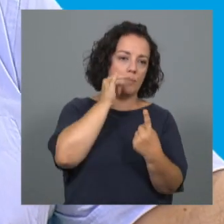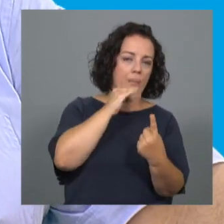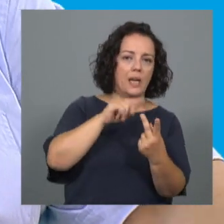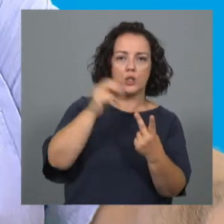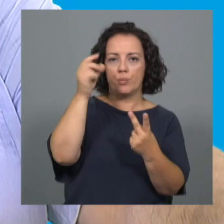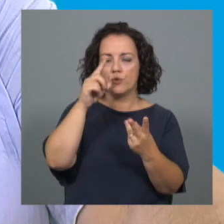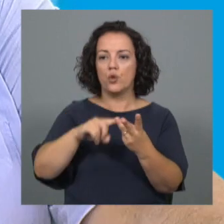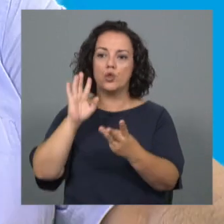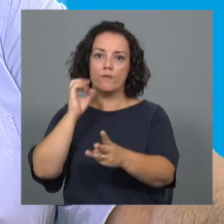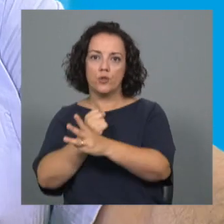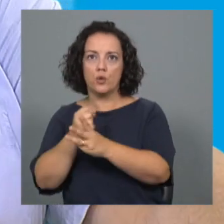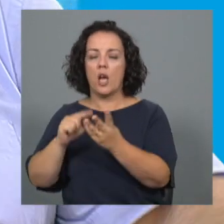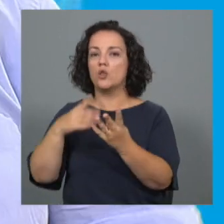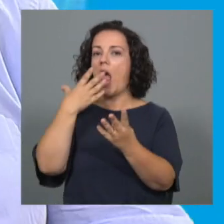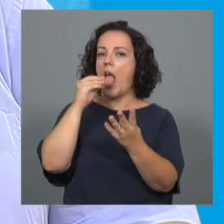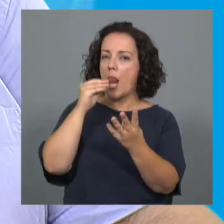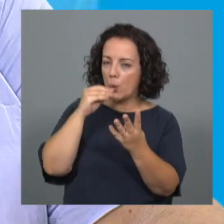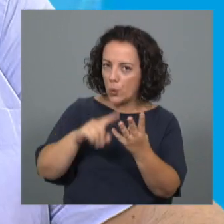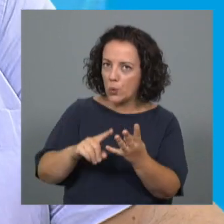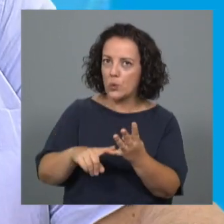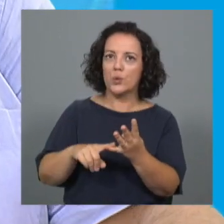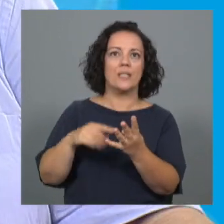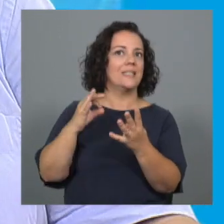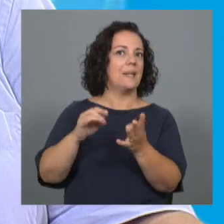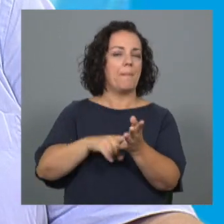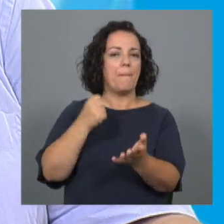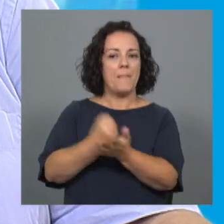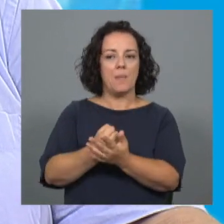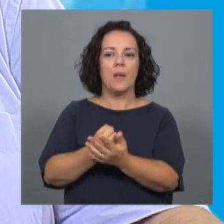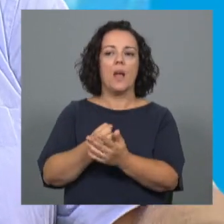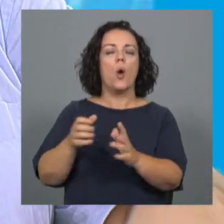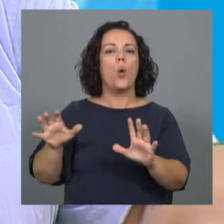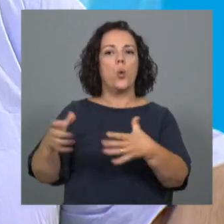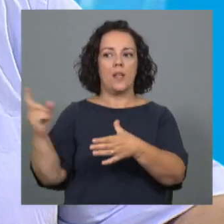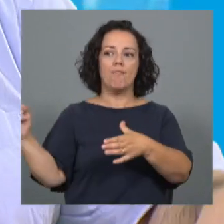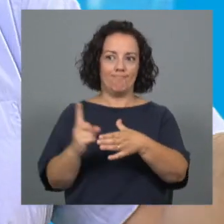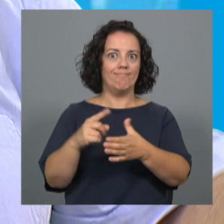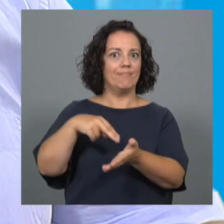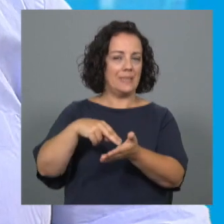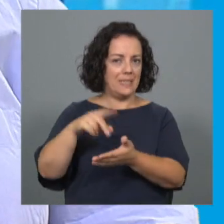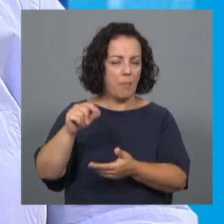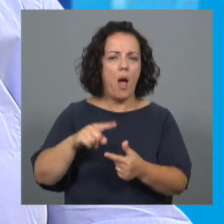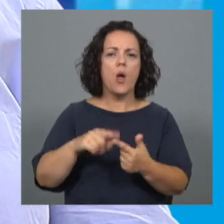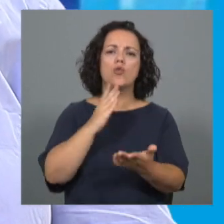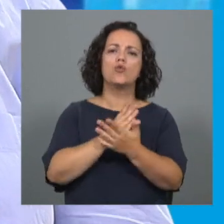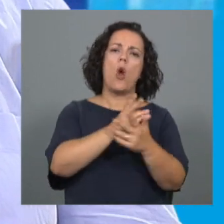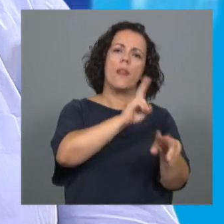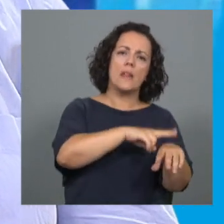não docente, os alunos, com uma intervenção sempre muito curiosa ao nível dos conselhos consultivos, as direções das